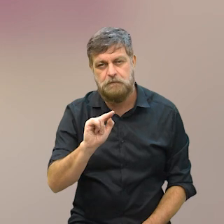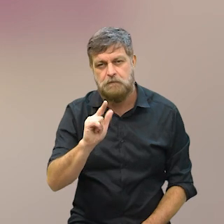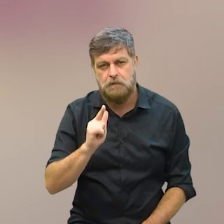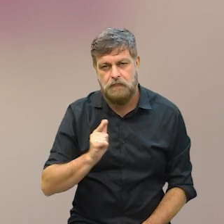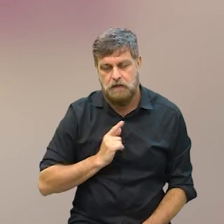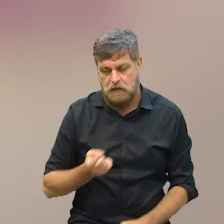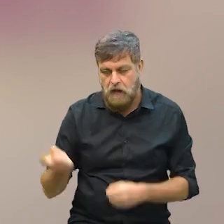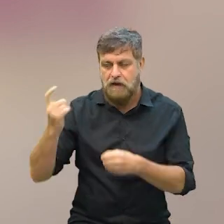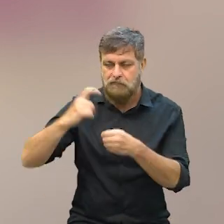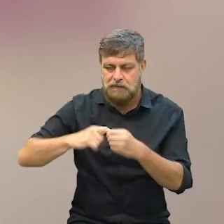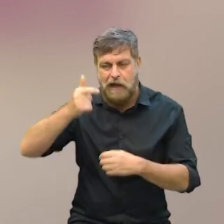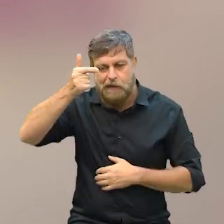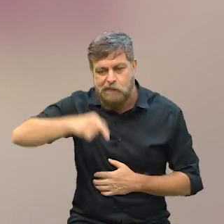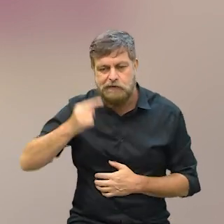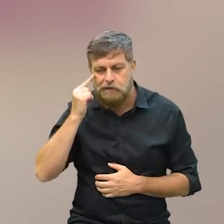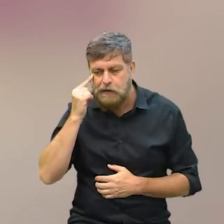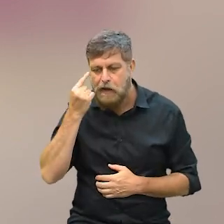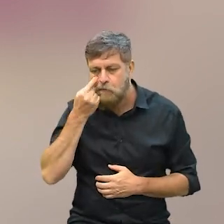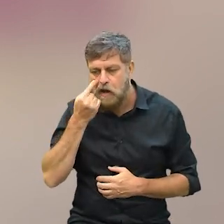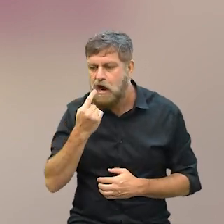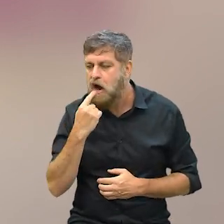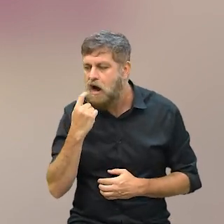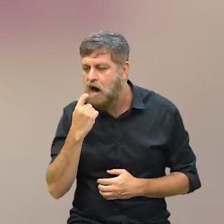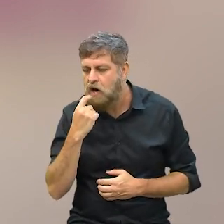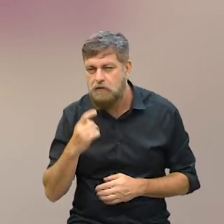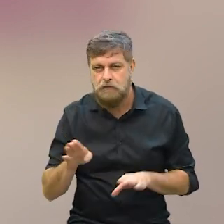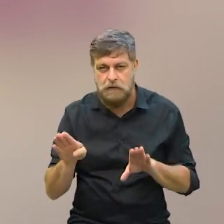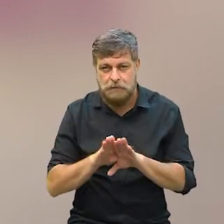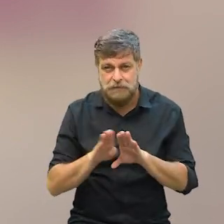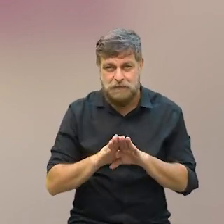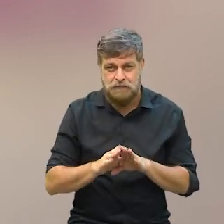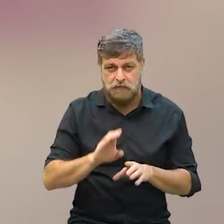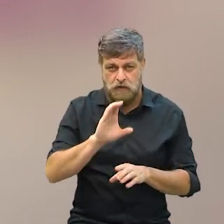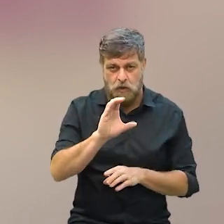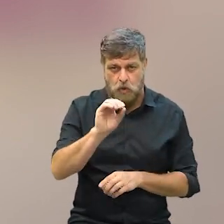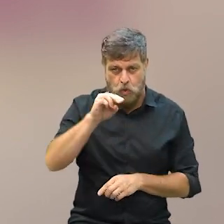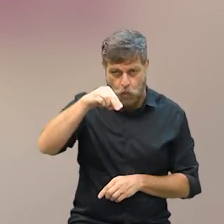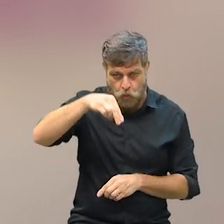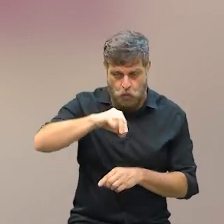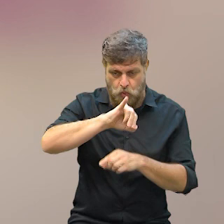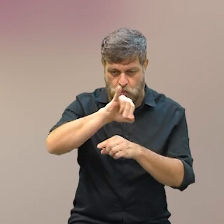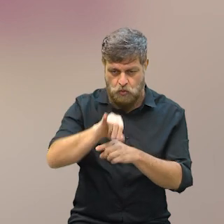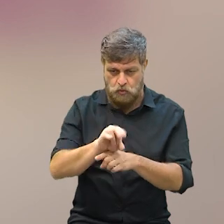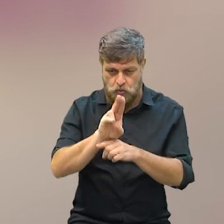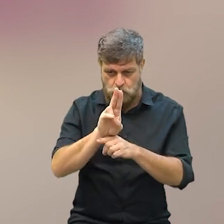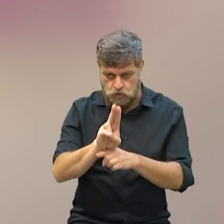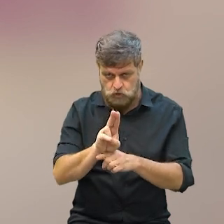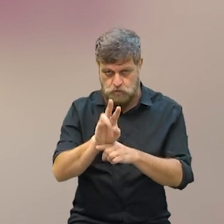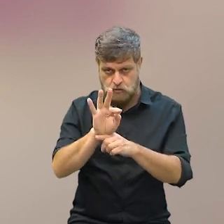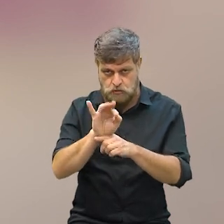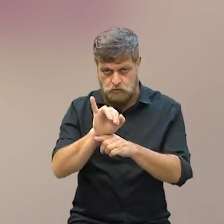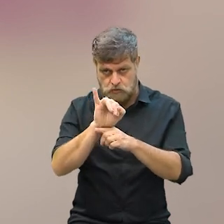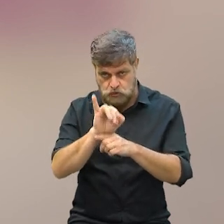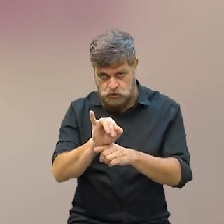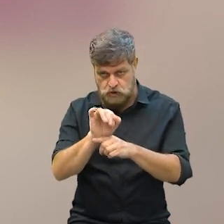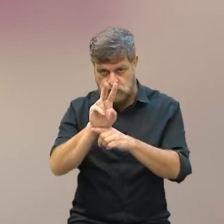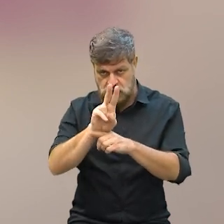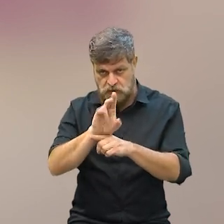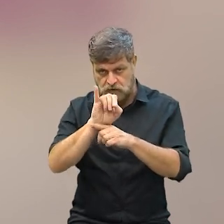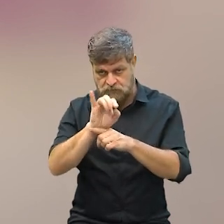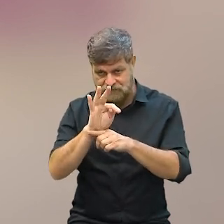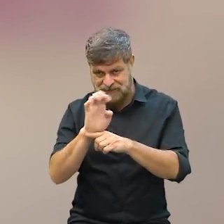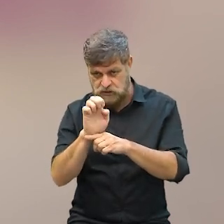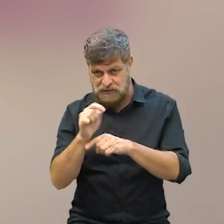novas recidivas do mesmo problema. Já a conjuntivite, ela é uma infecção